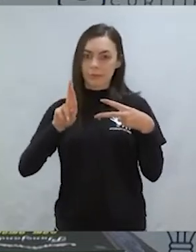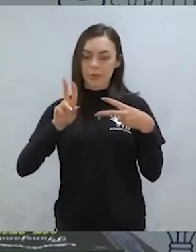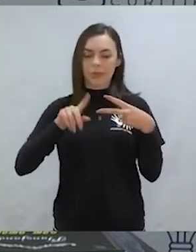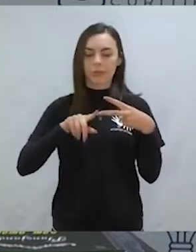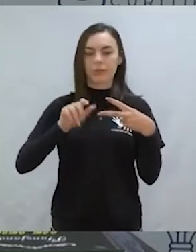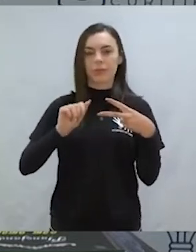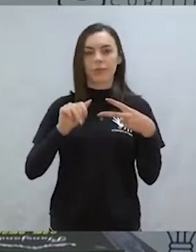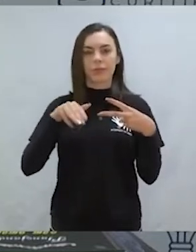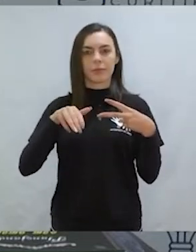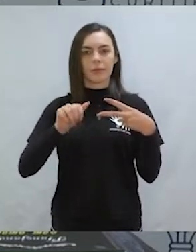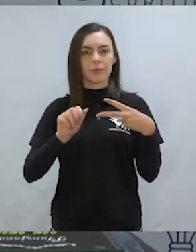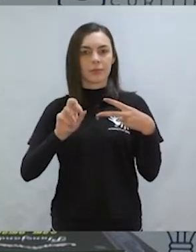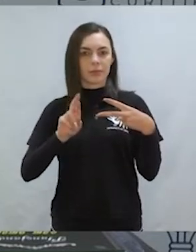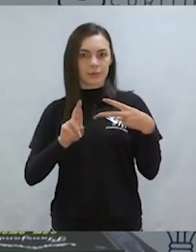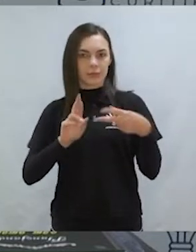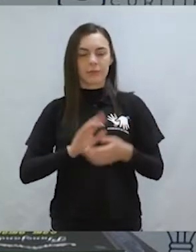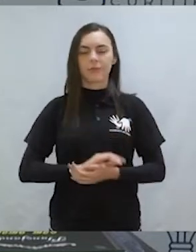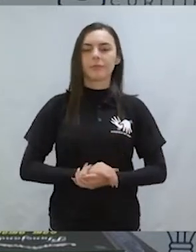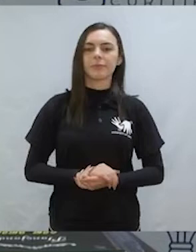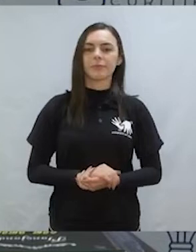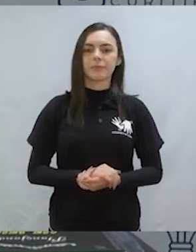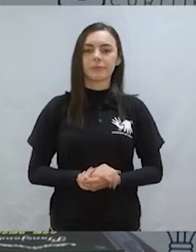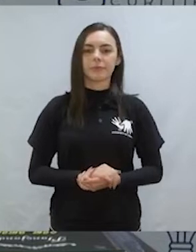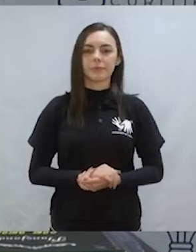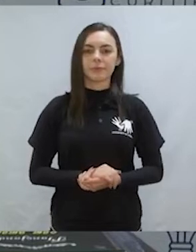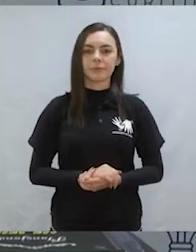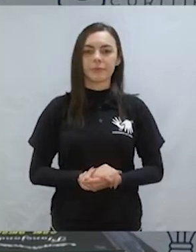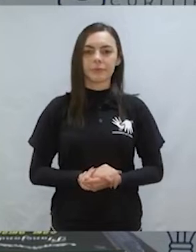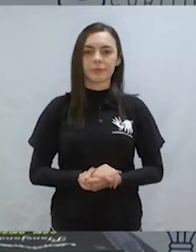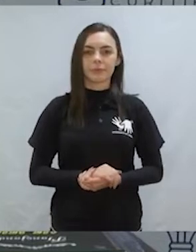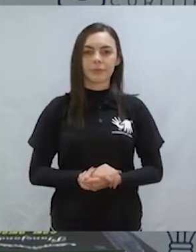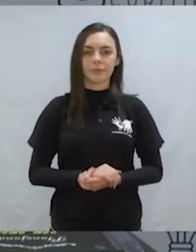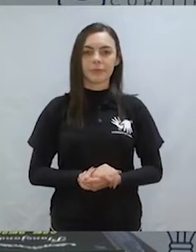mar e amar. Vamos lá?